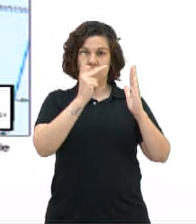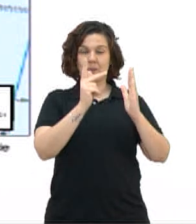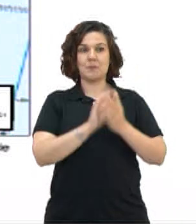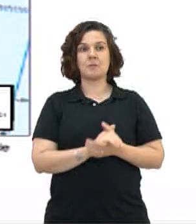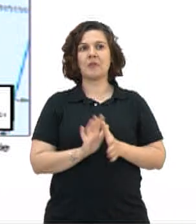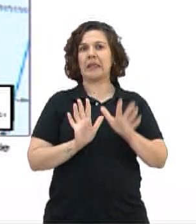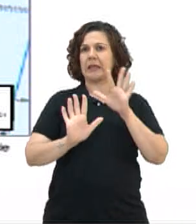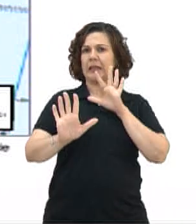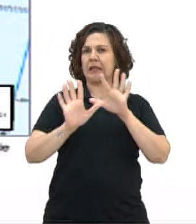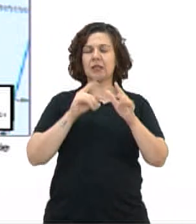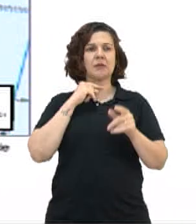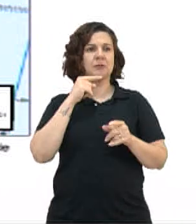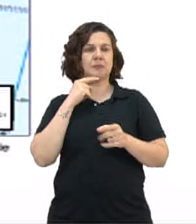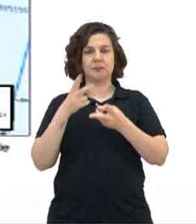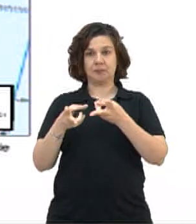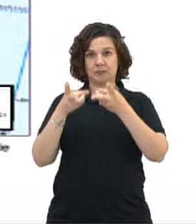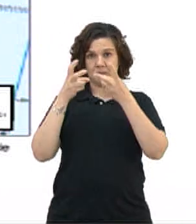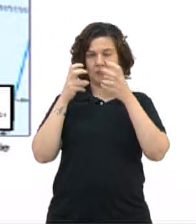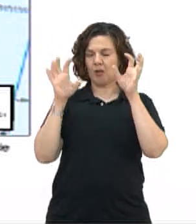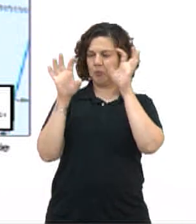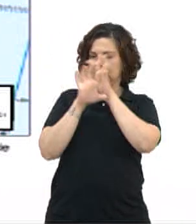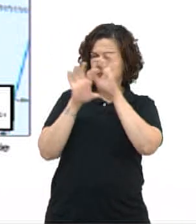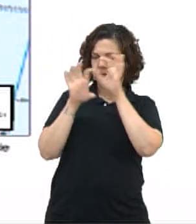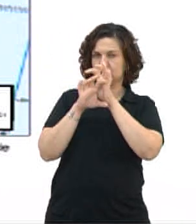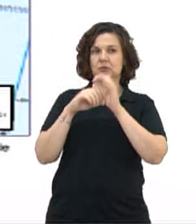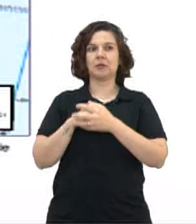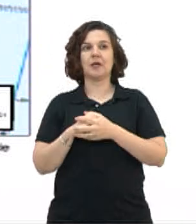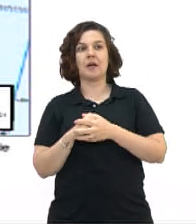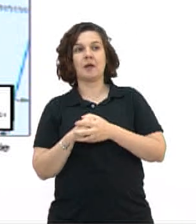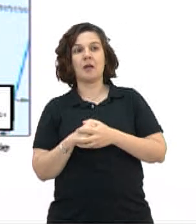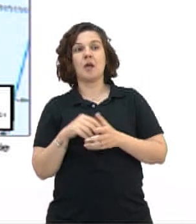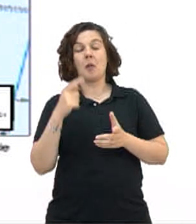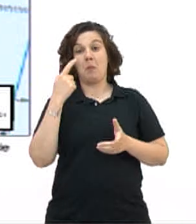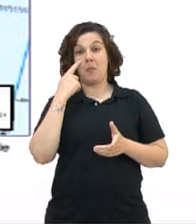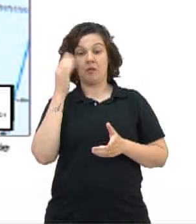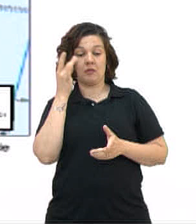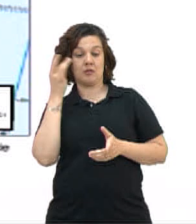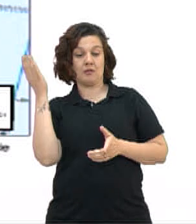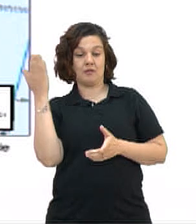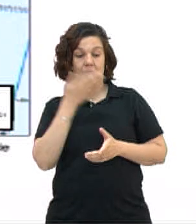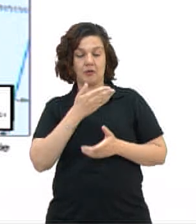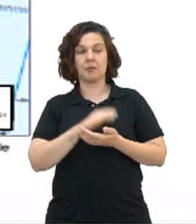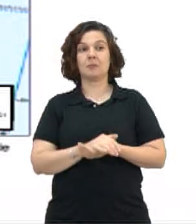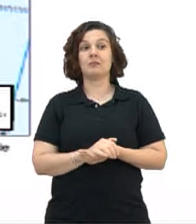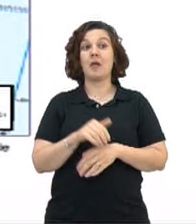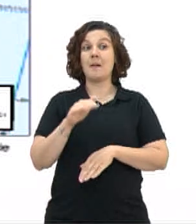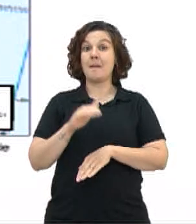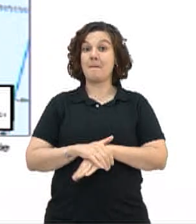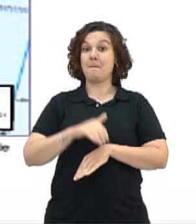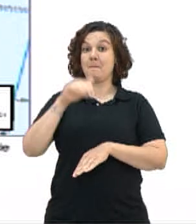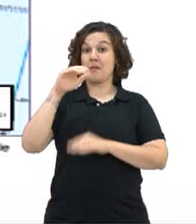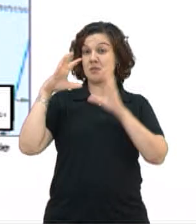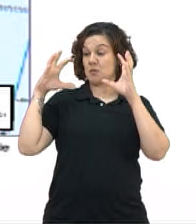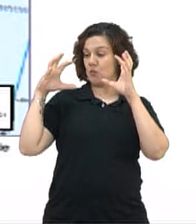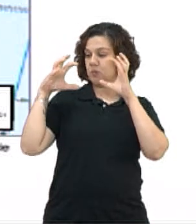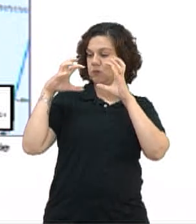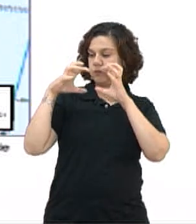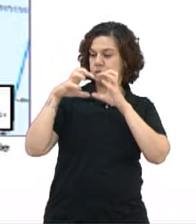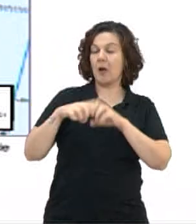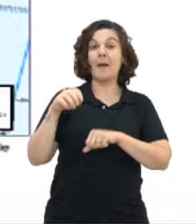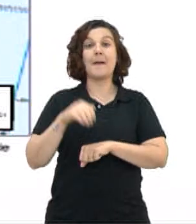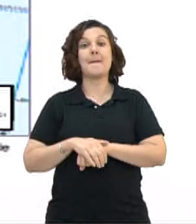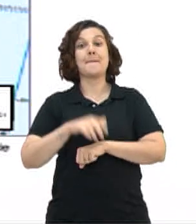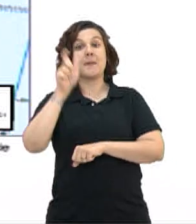E talvez você não consiga visualizar direito, mas o que eu garanto para você ali, ó, que Quanto mais escura a cor, maior